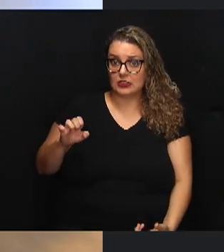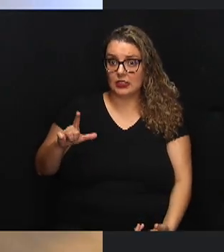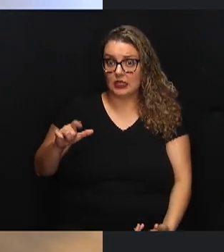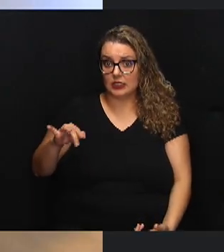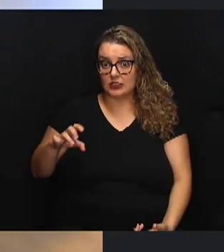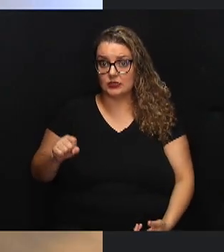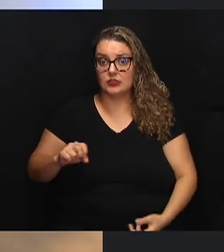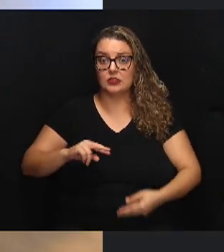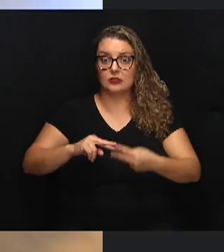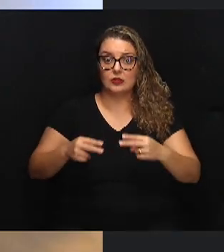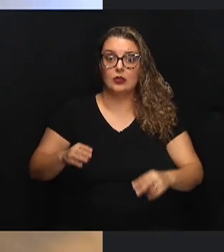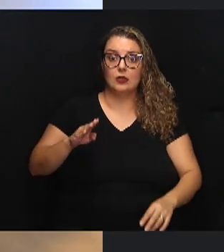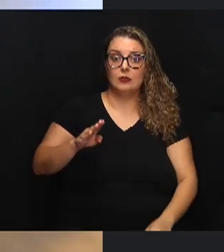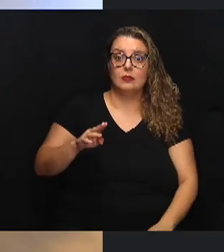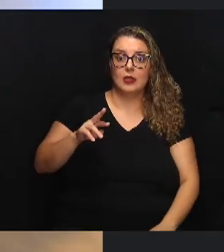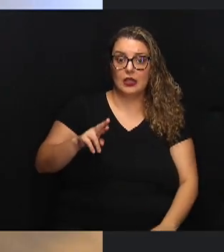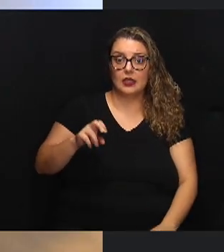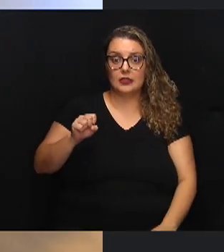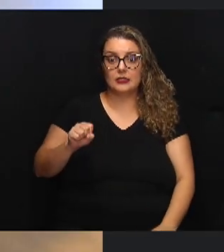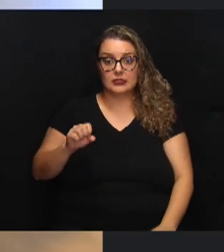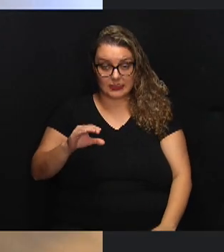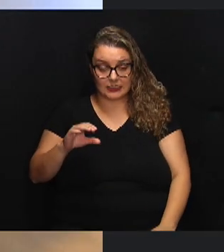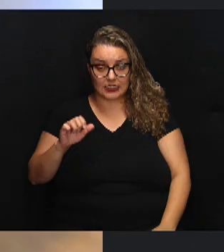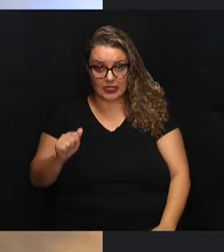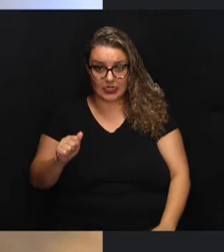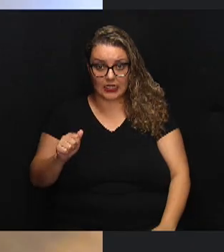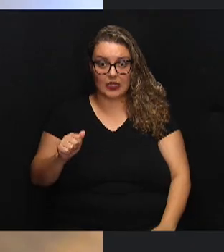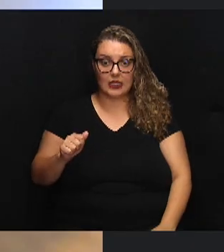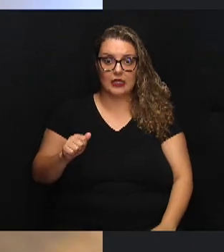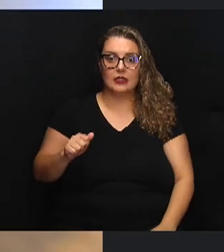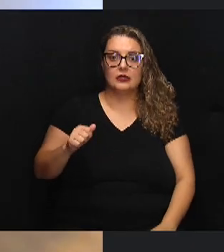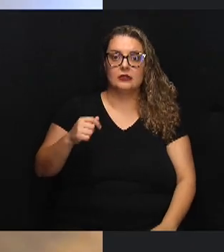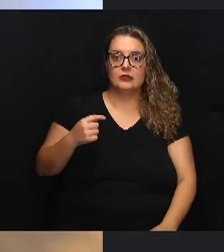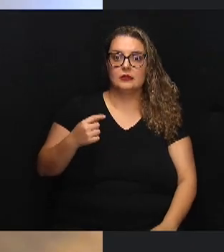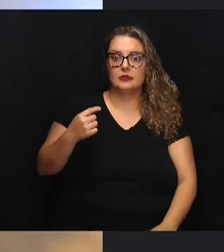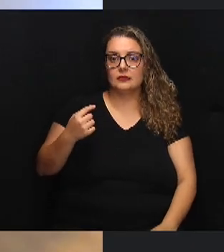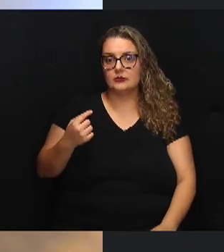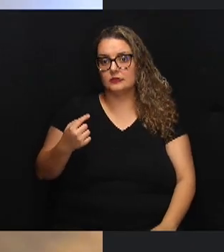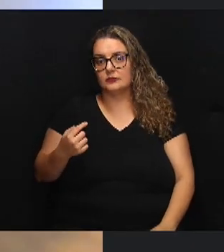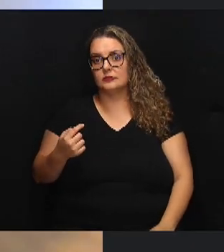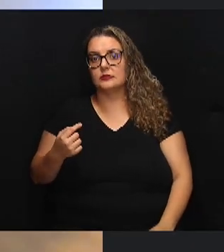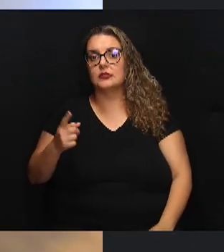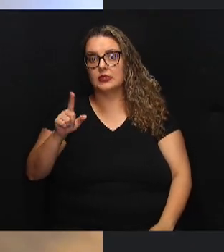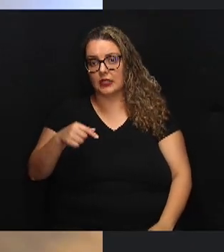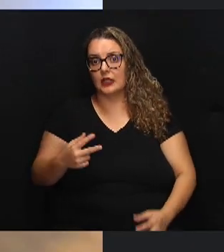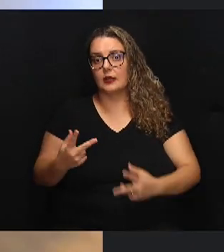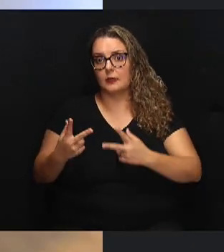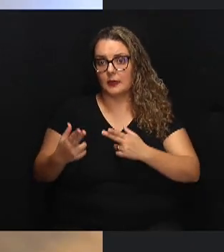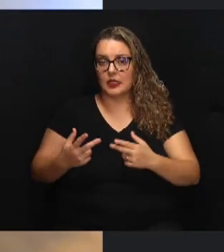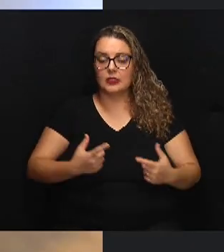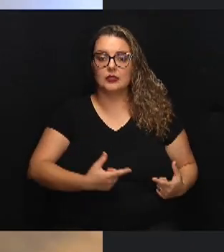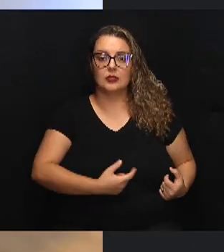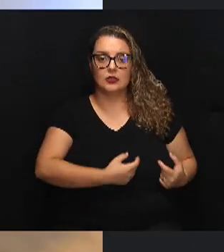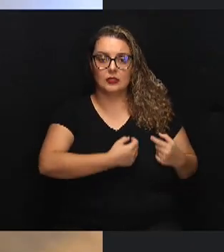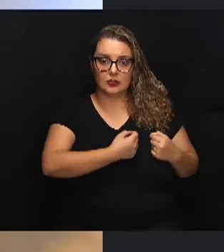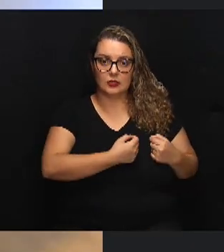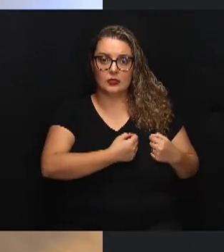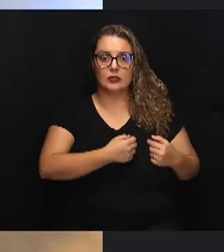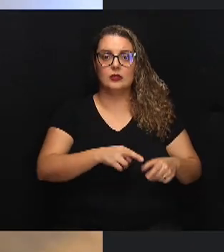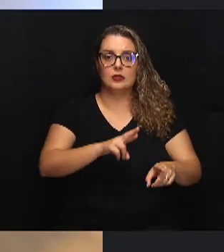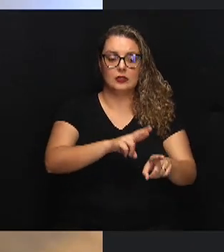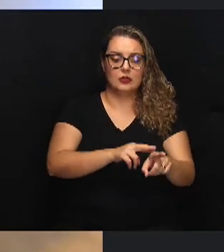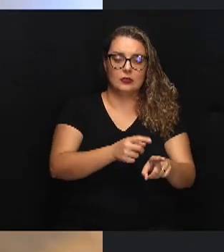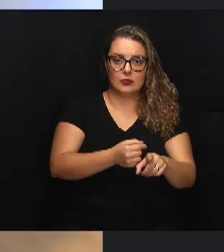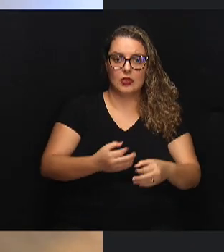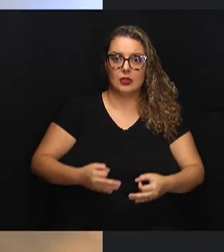genes BRCA1 e 2, que é o mesmo gene do câncer de mama, eventualmente próstata e ovário, e a gente também tem um